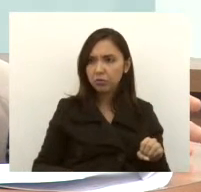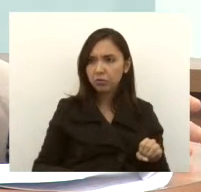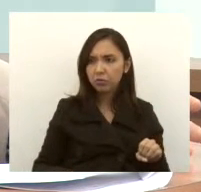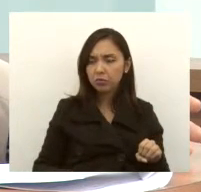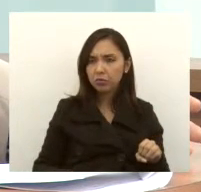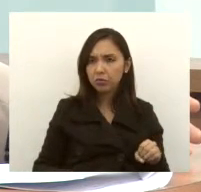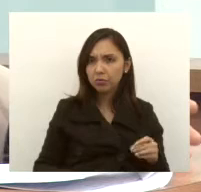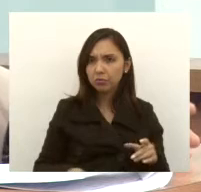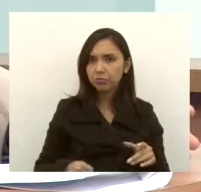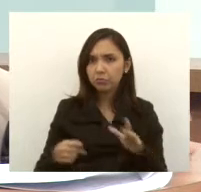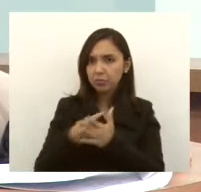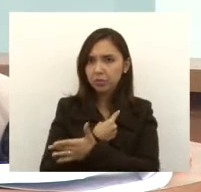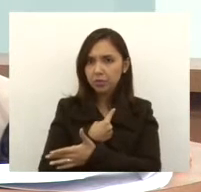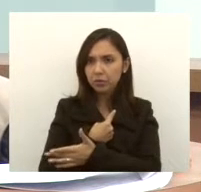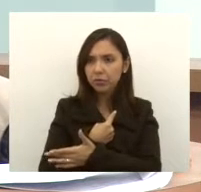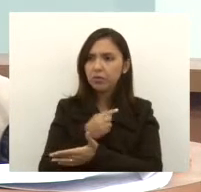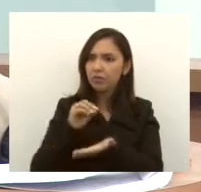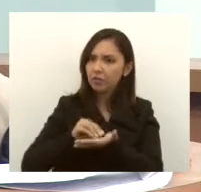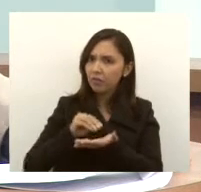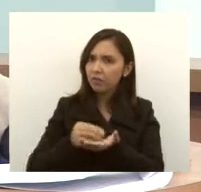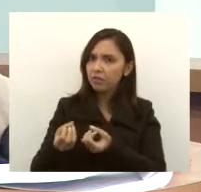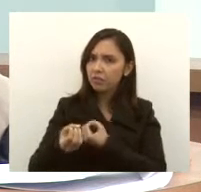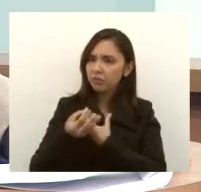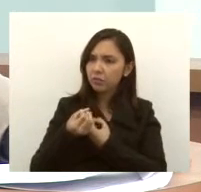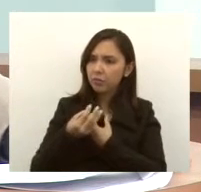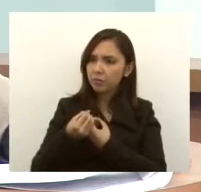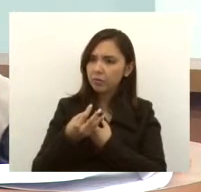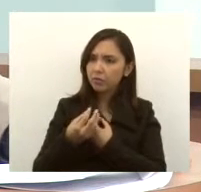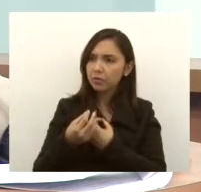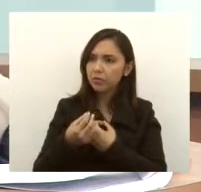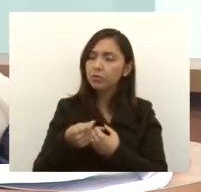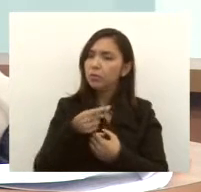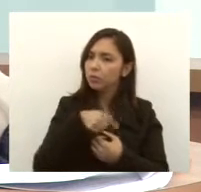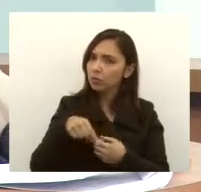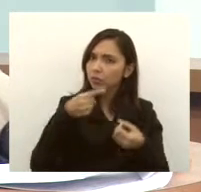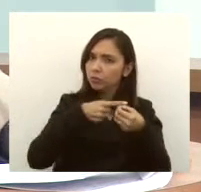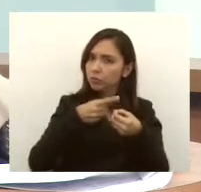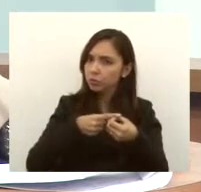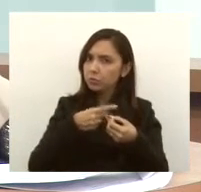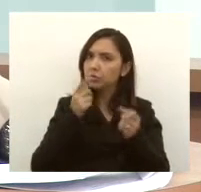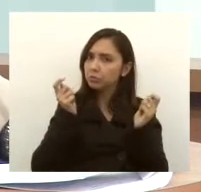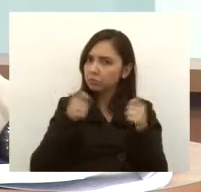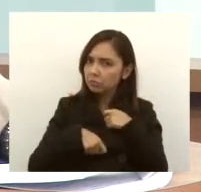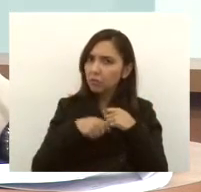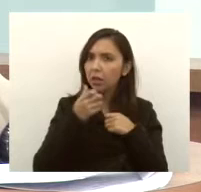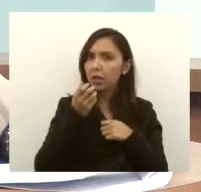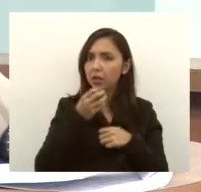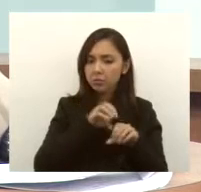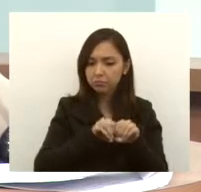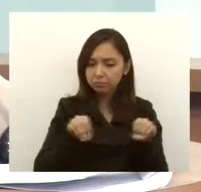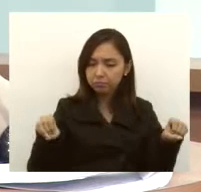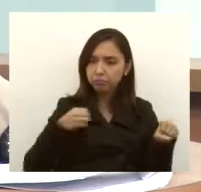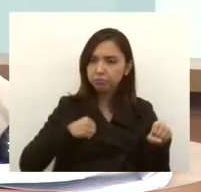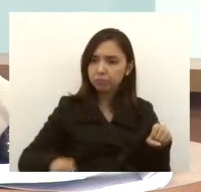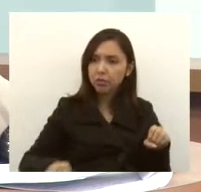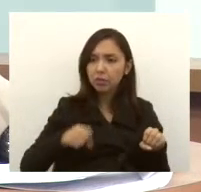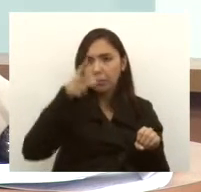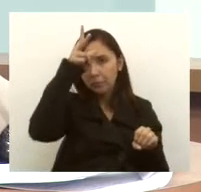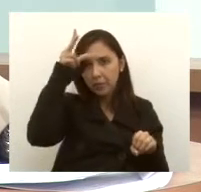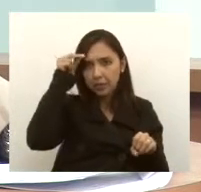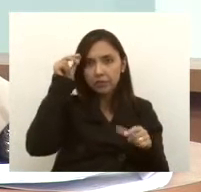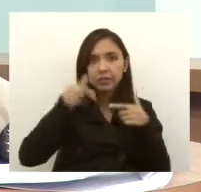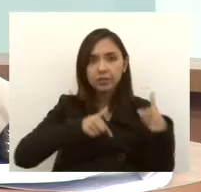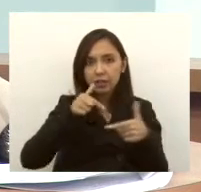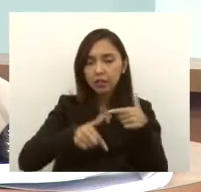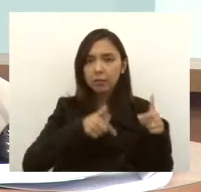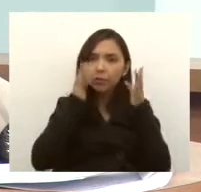excelência, o senhor está desinformado, nosso município está muito bem encaminhado, nosso prefeito está trabalhando e trabalhando